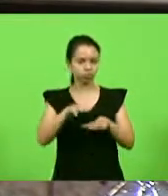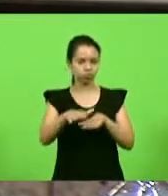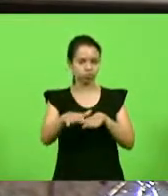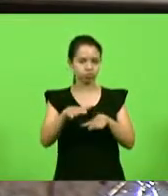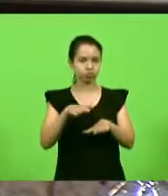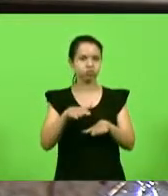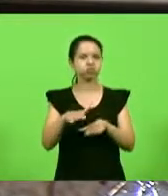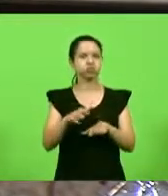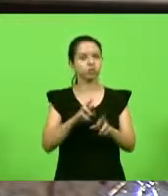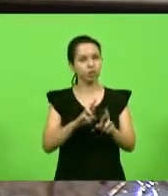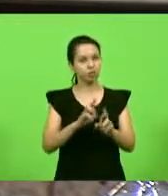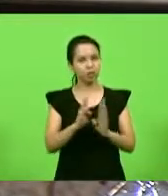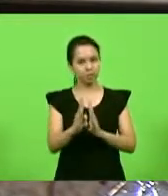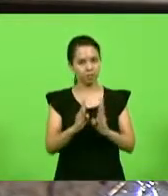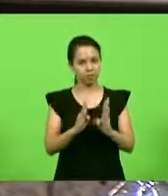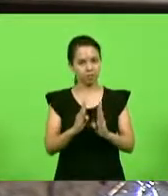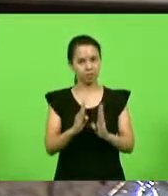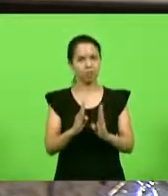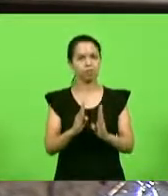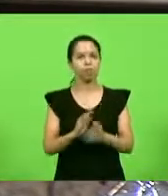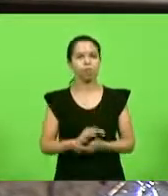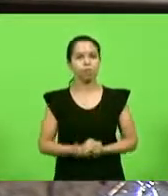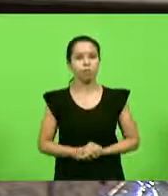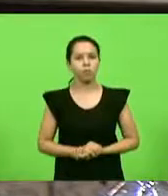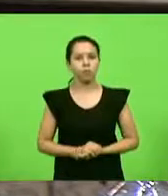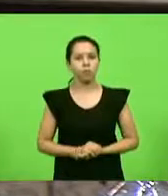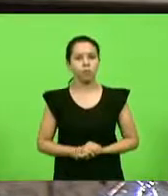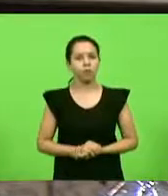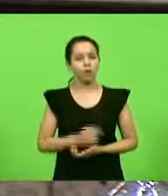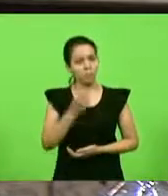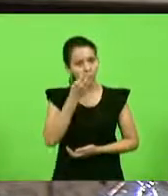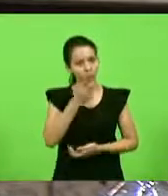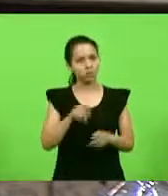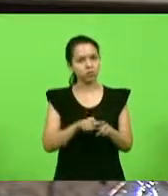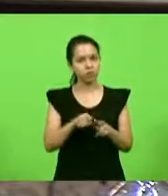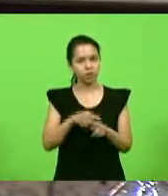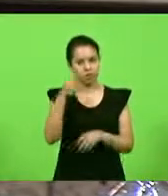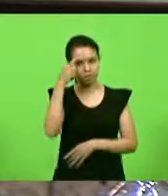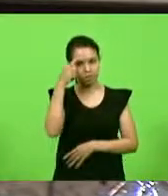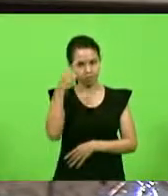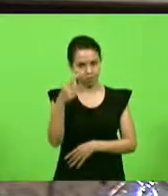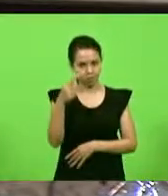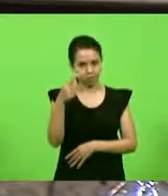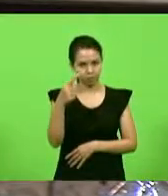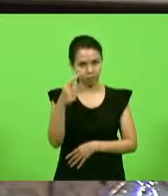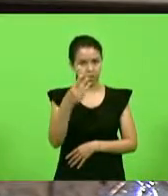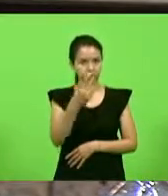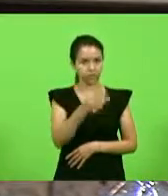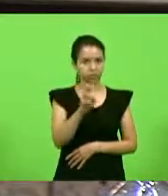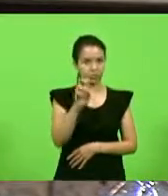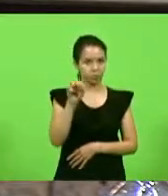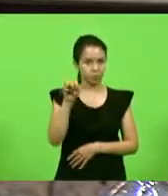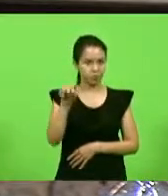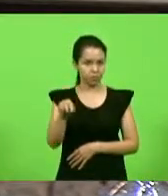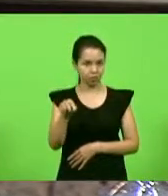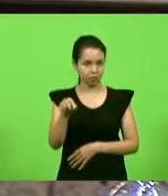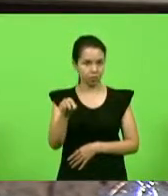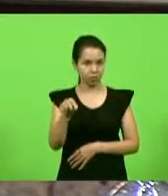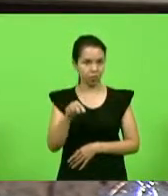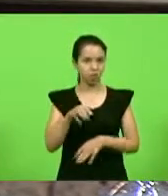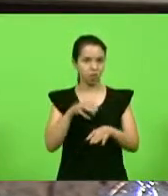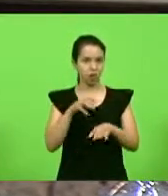bom a gente relembrar, os nossos catarinenses, 35 mil veículos dia transitam na